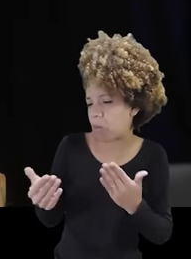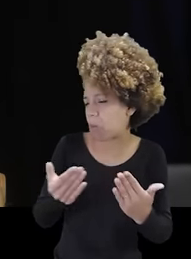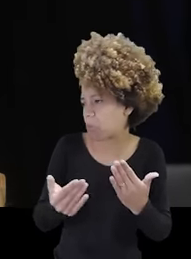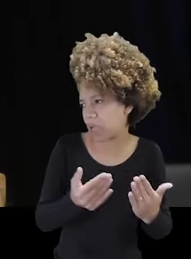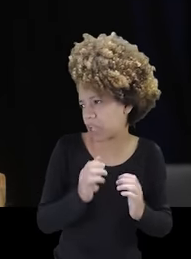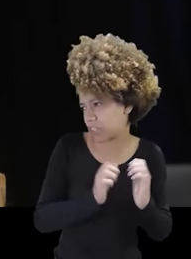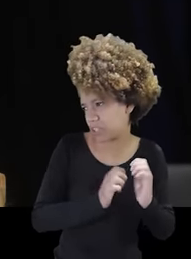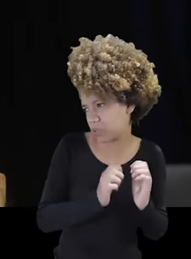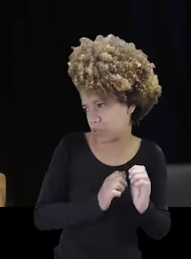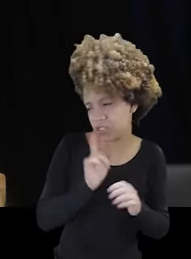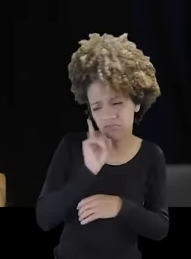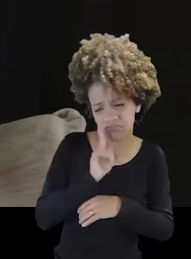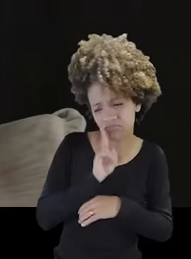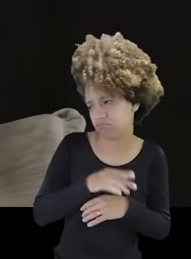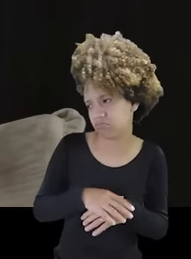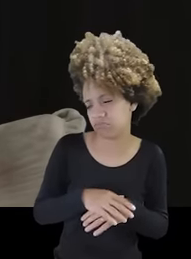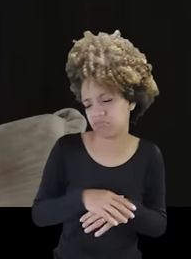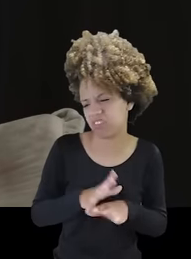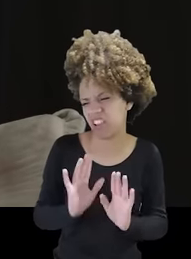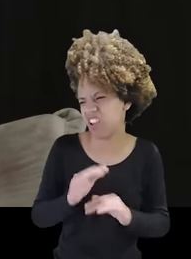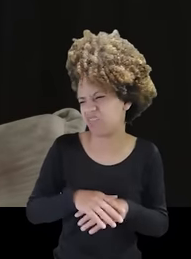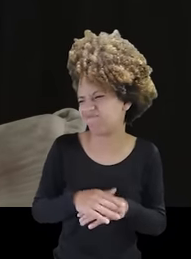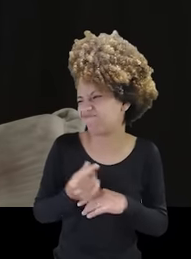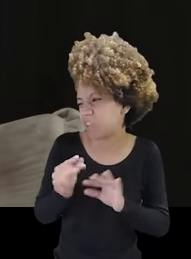então parado a indústria dos Estados Unidos